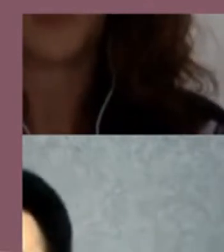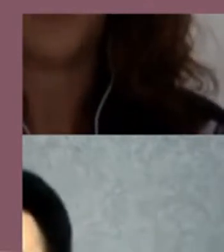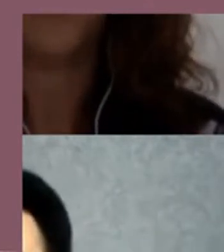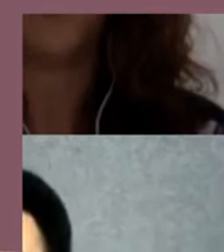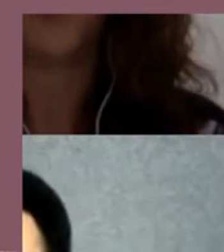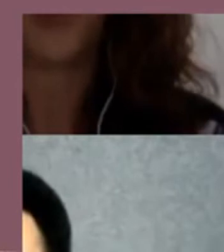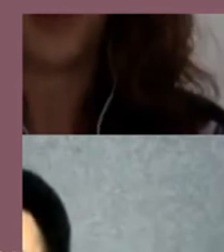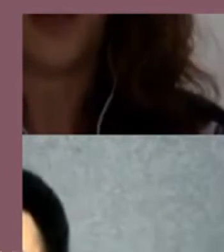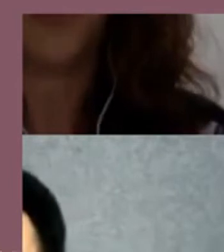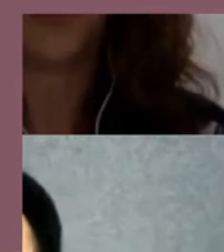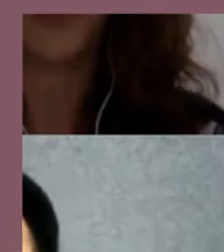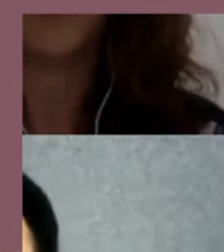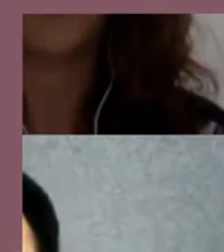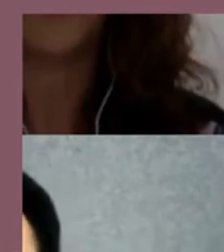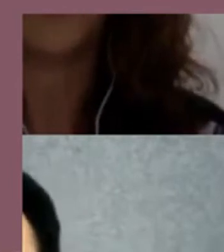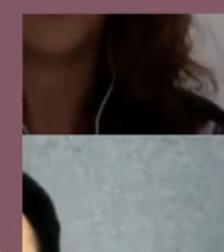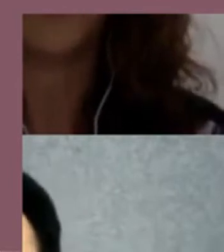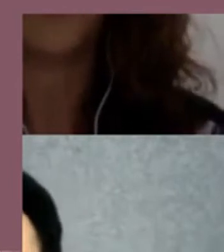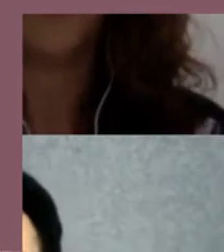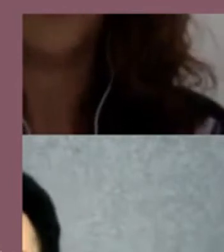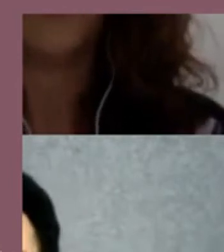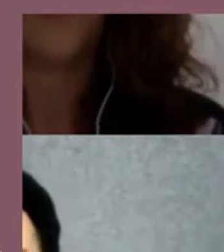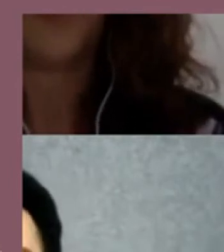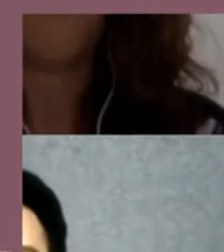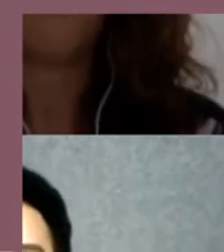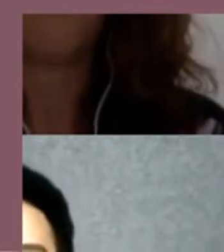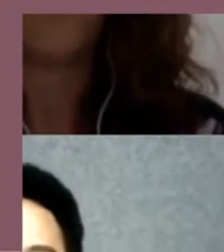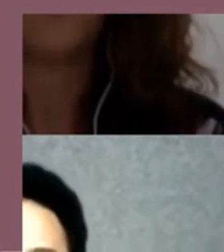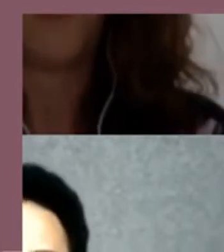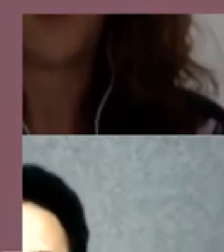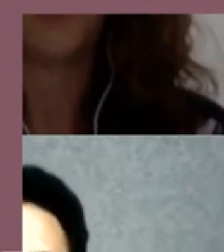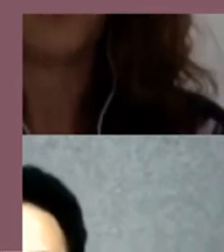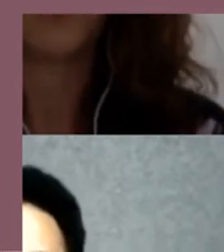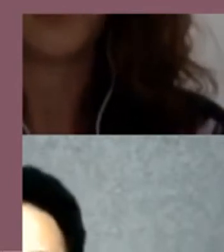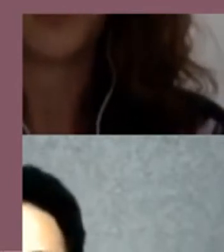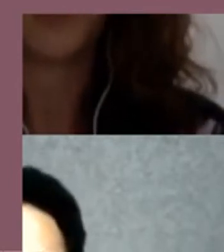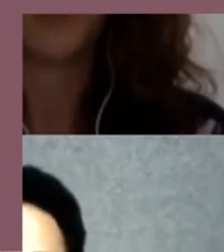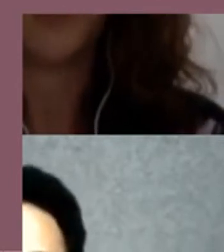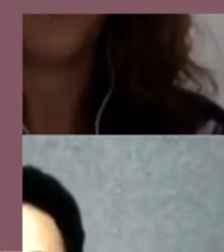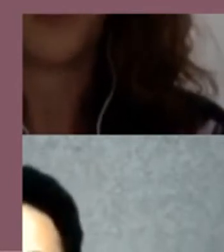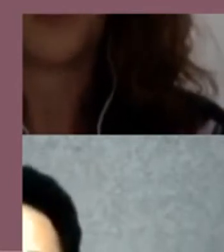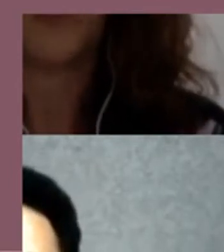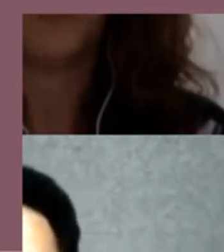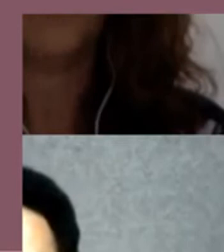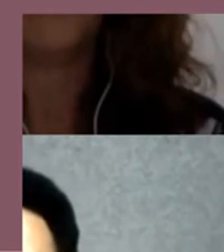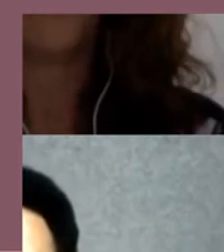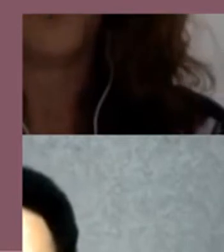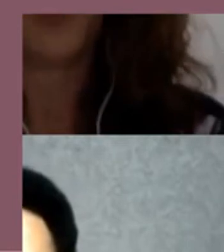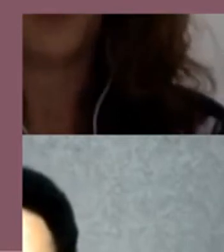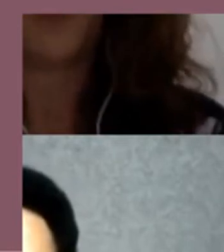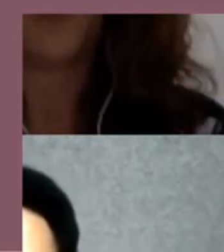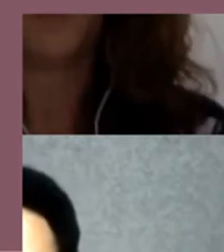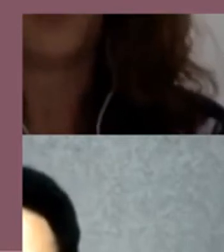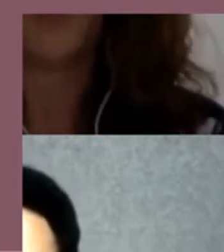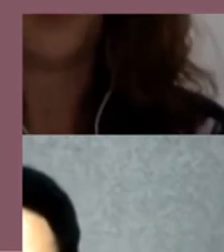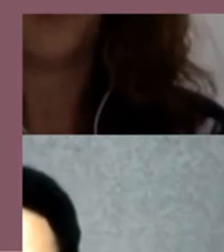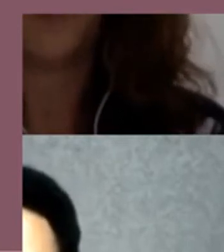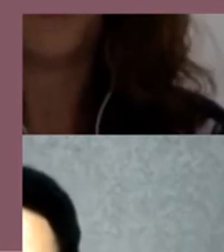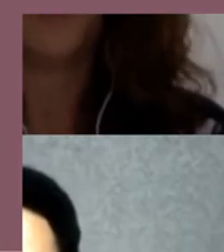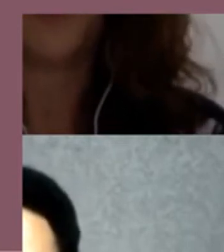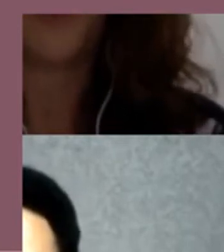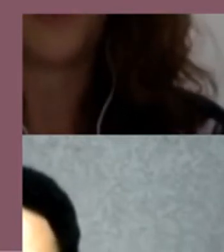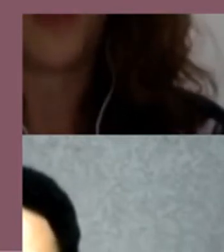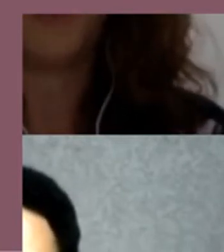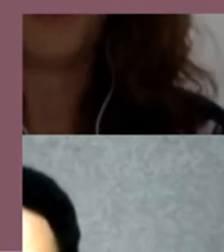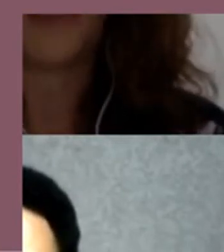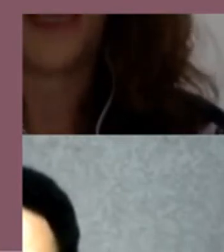de aliados na luta antirracista. E errar faz parte para a gente crescer e aprender. Continue na luta. Eu não sei o